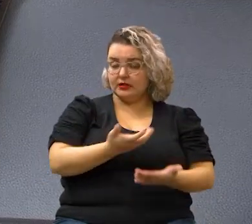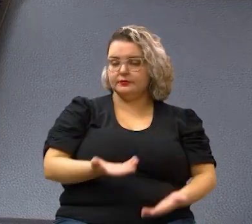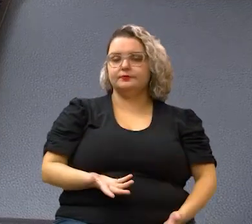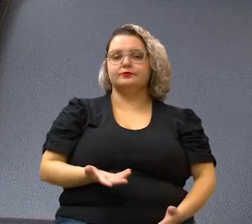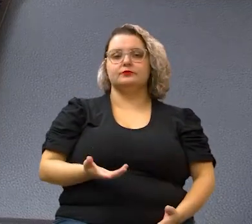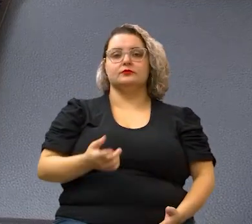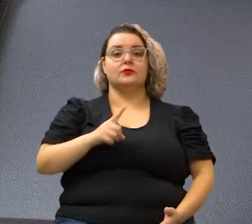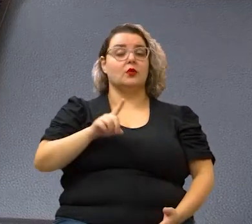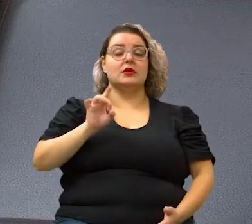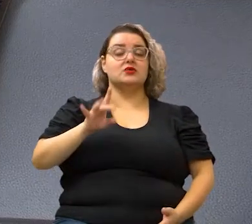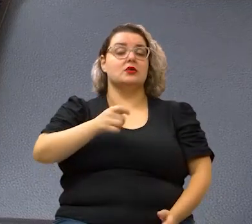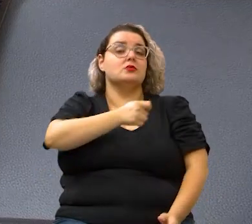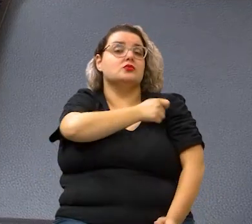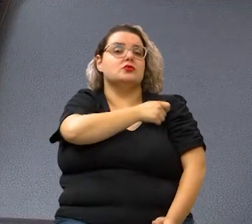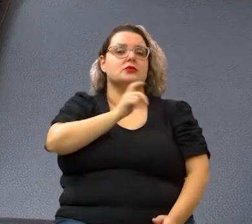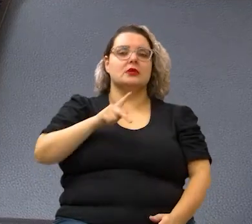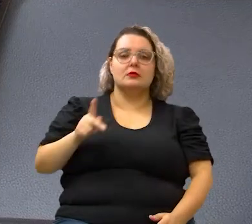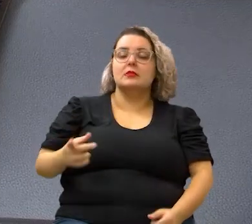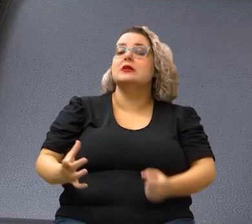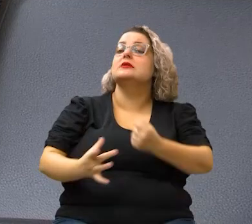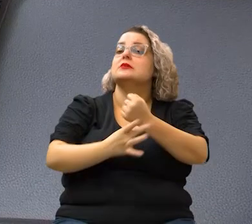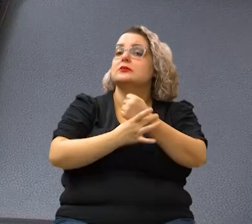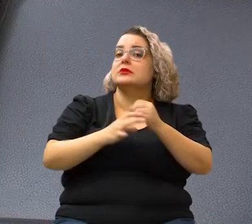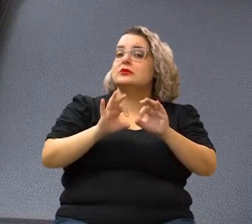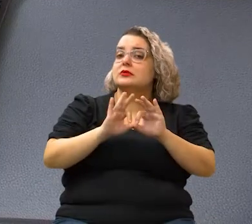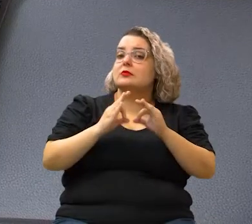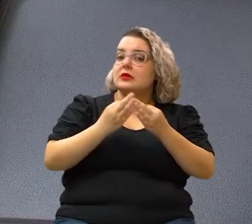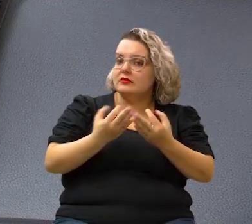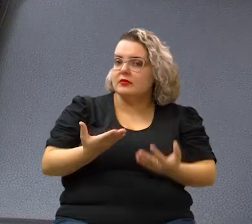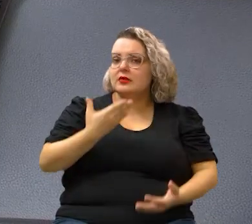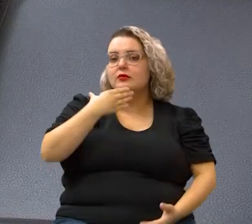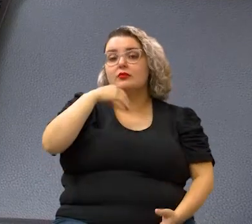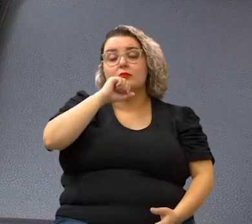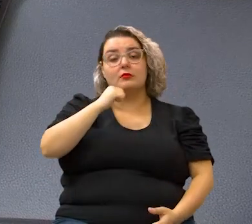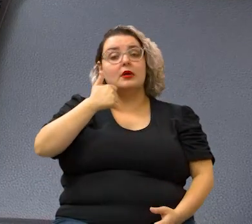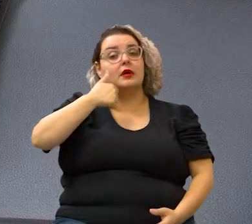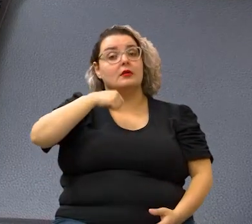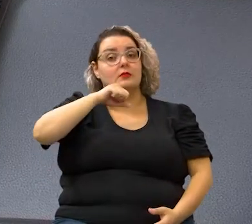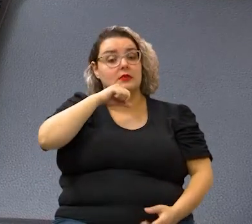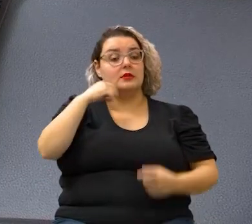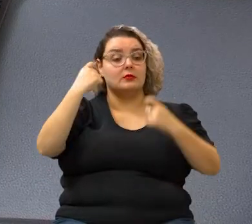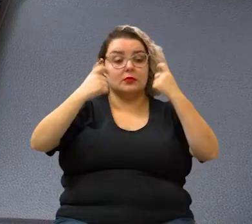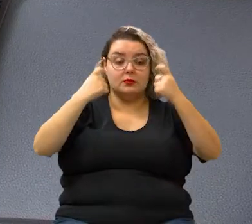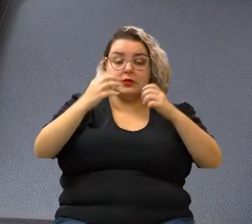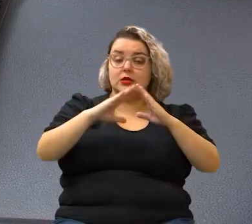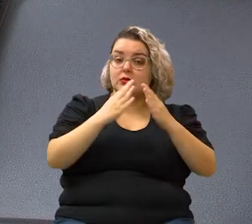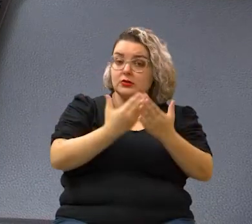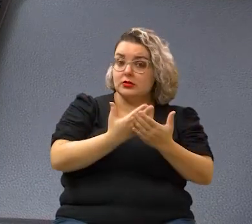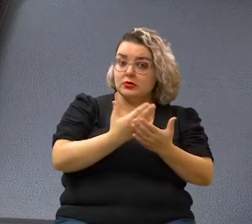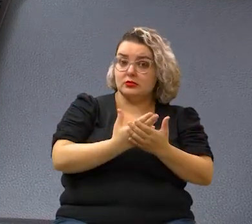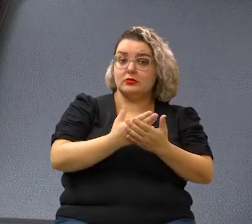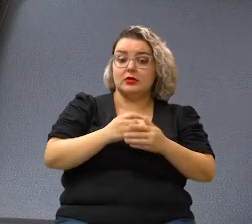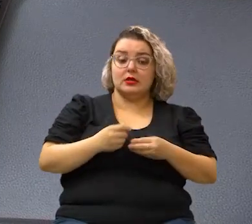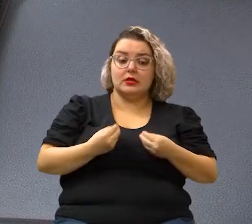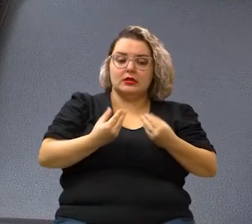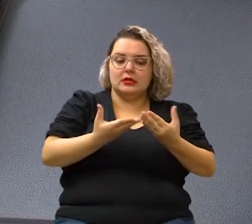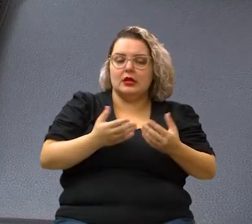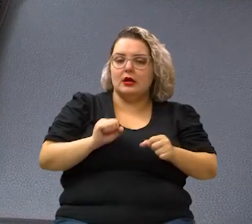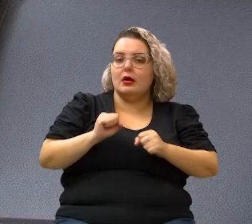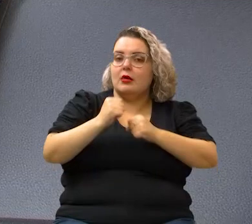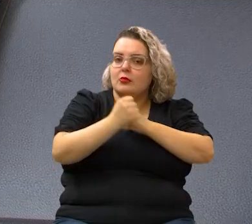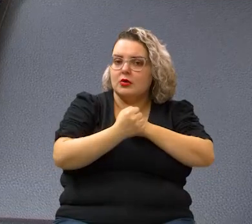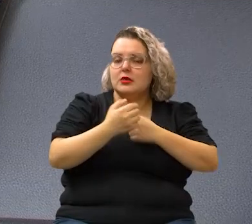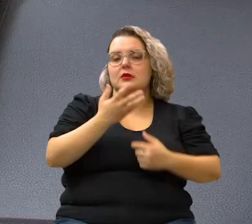questão da autoridade do professor, ela vem trazer segurança para os pais que estão preocupados com o ambiente escolar, ela vem trazer